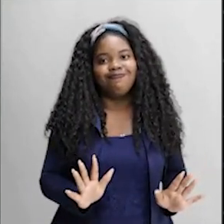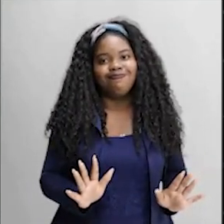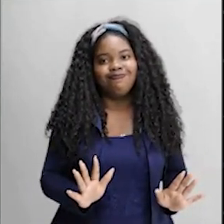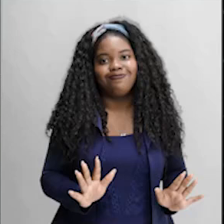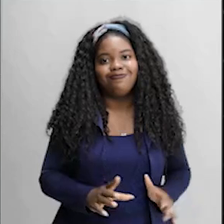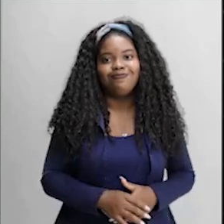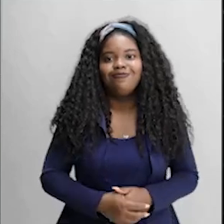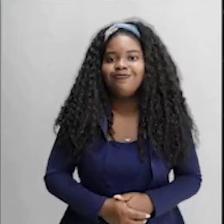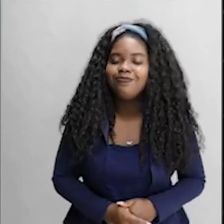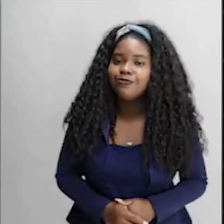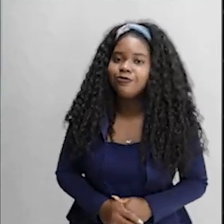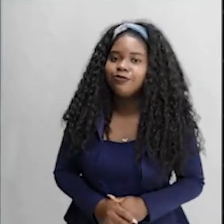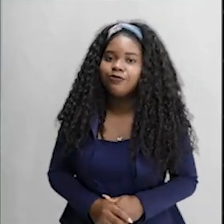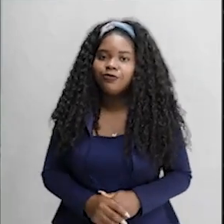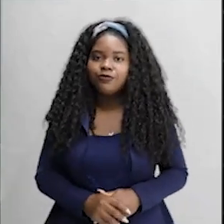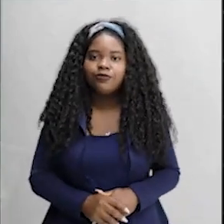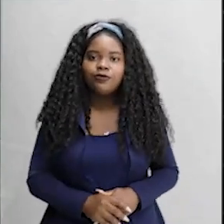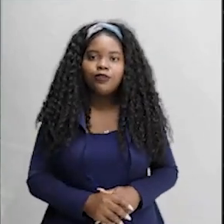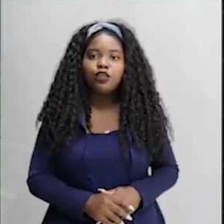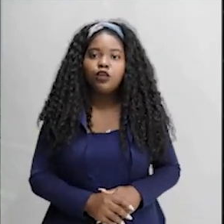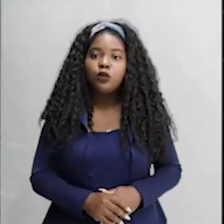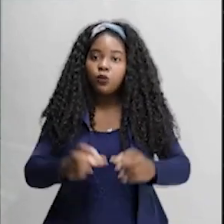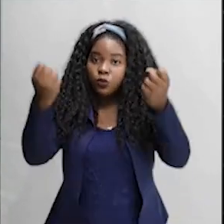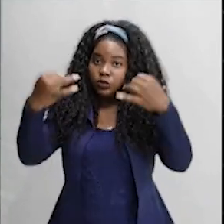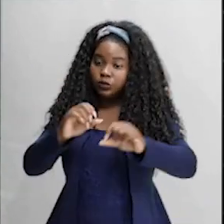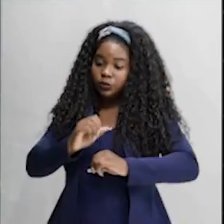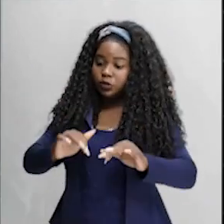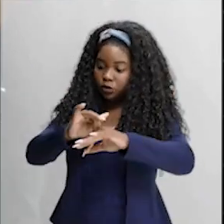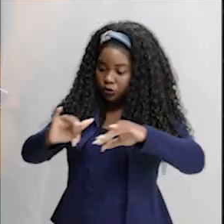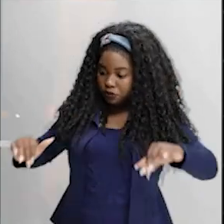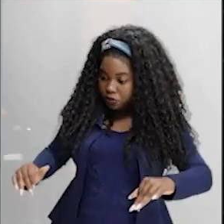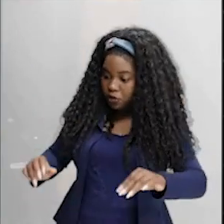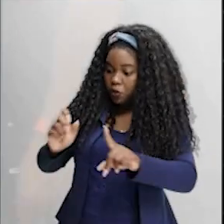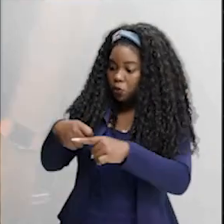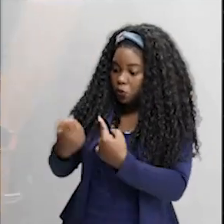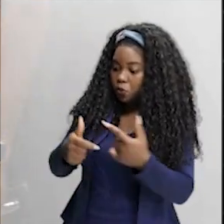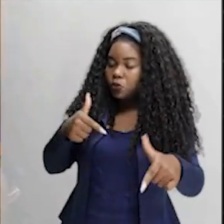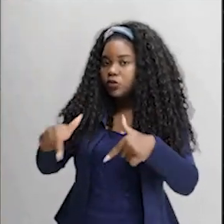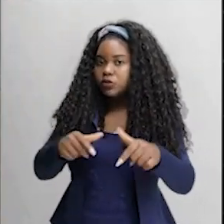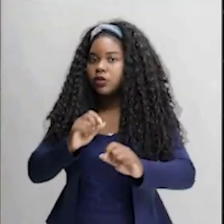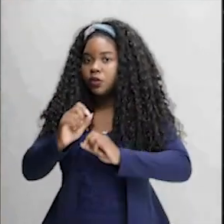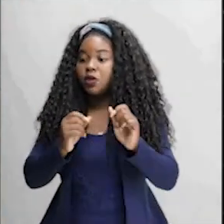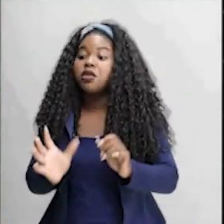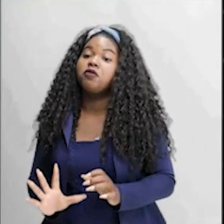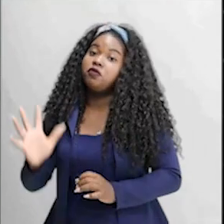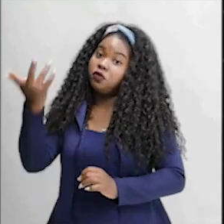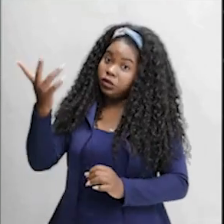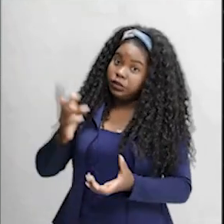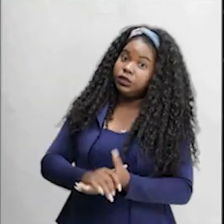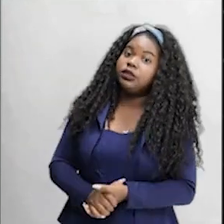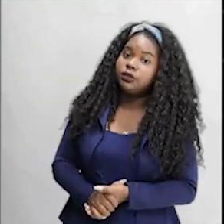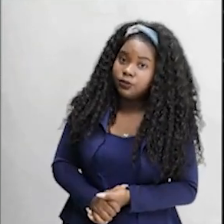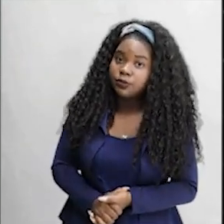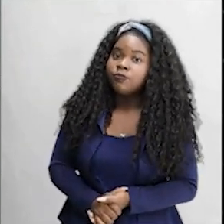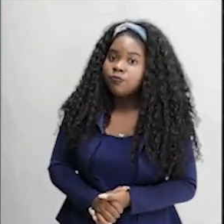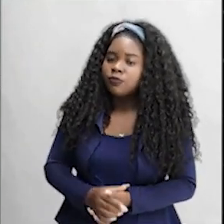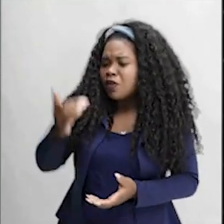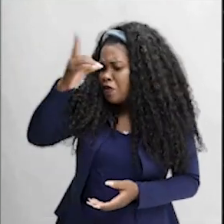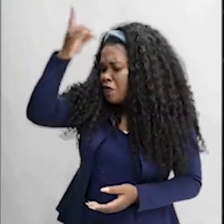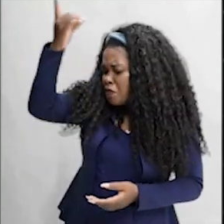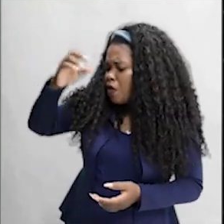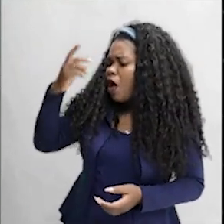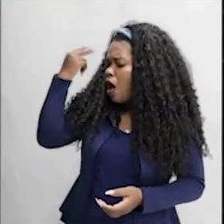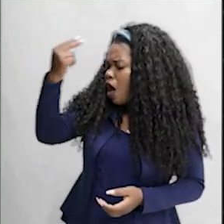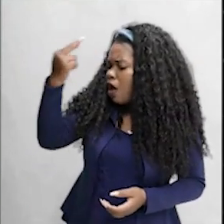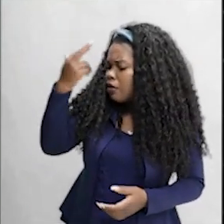Provavelmente. Quando você está falando em divisão social do trabalho, não. Você está falando em algo que foi criado, em algo que foi inventado em algum